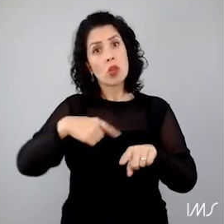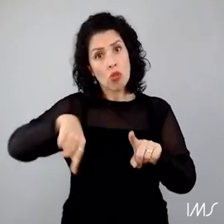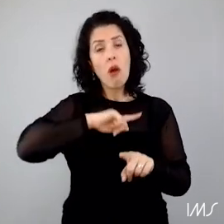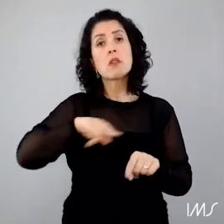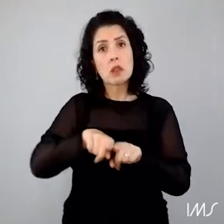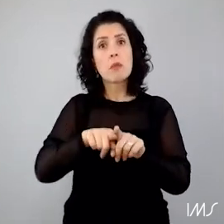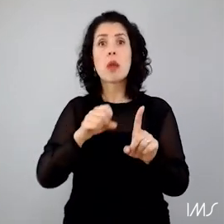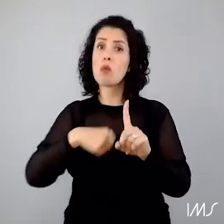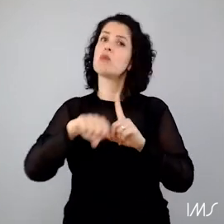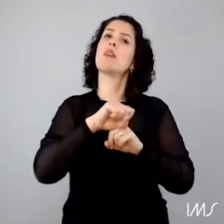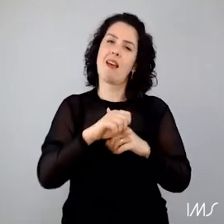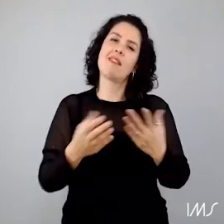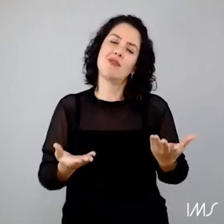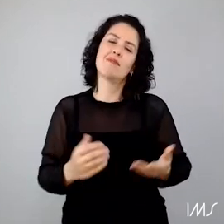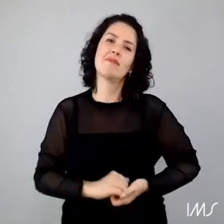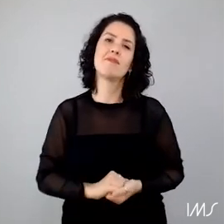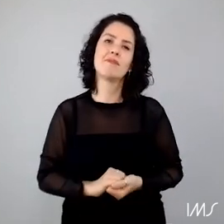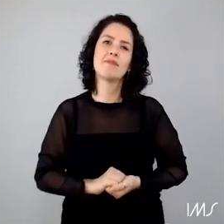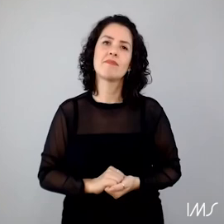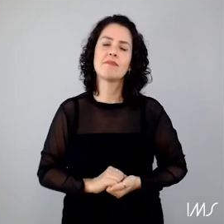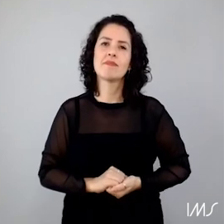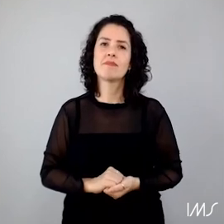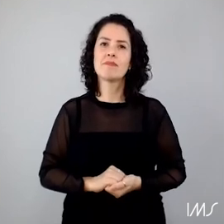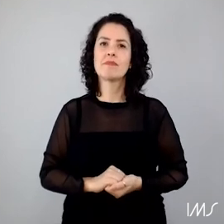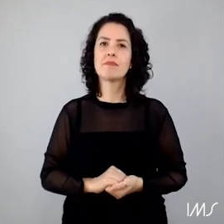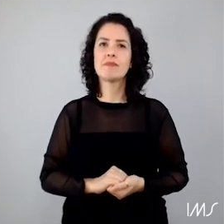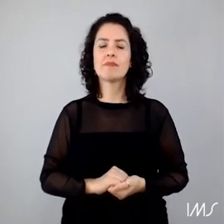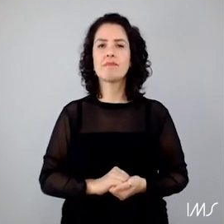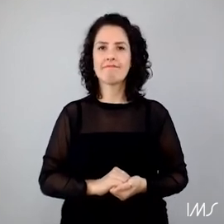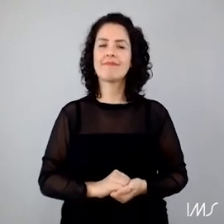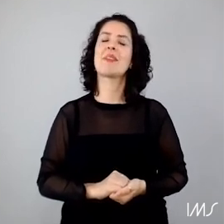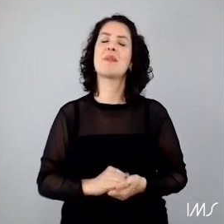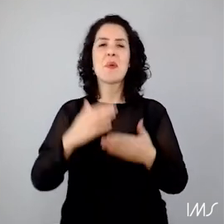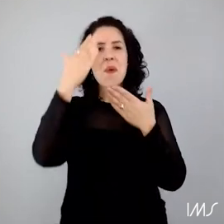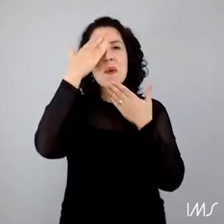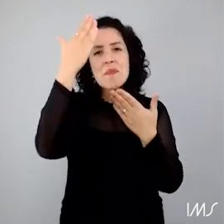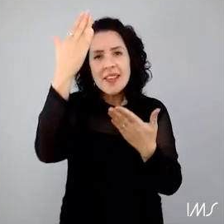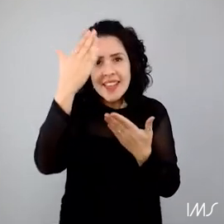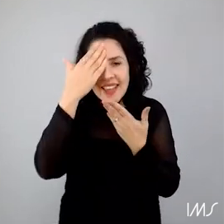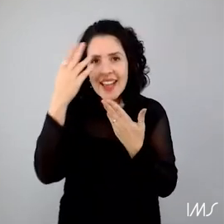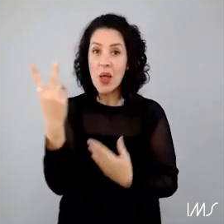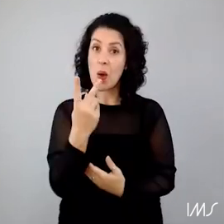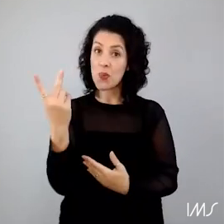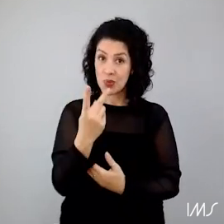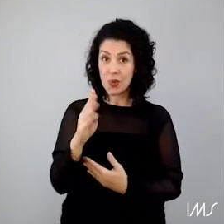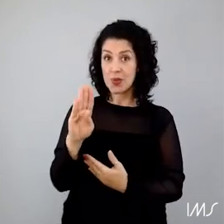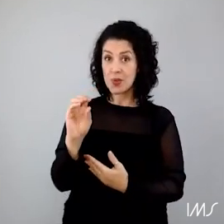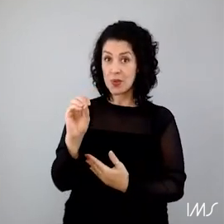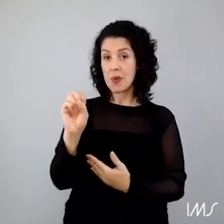Muito obrigada aos dois exímios e elegantíssimos palestrantes.